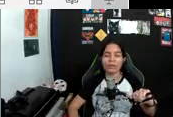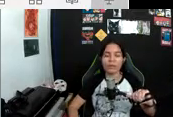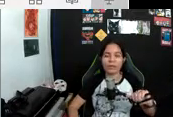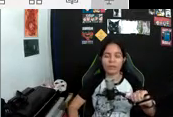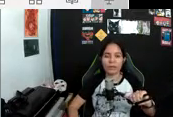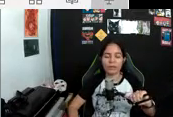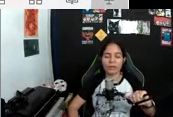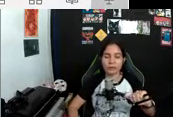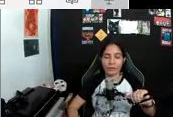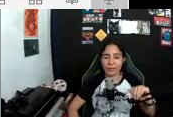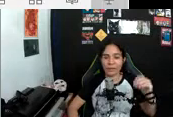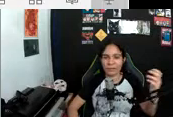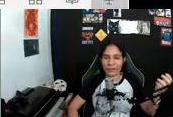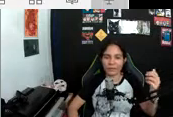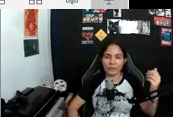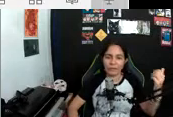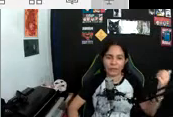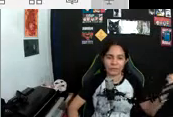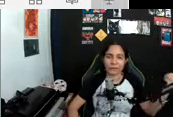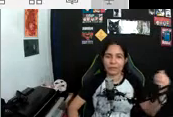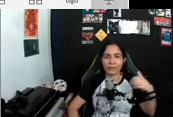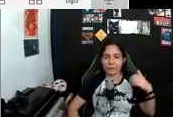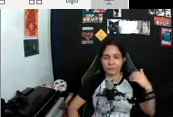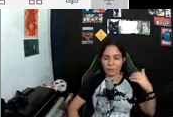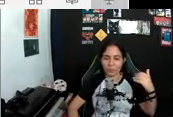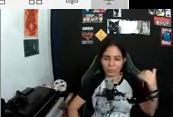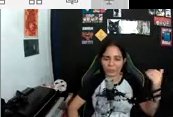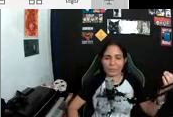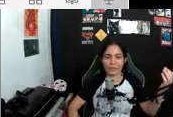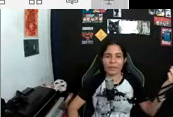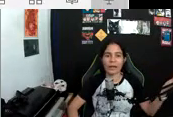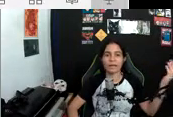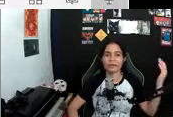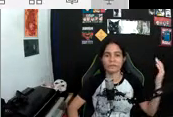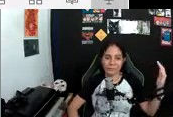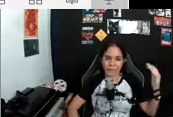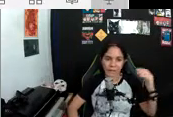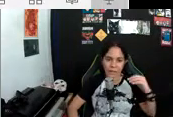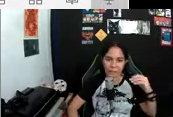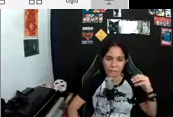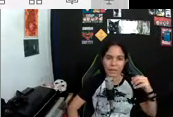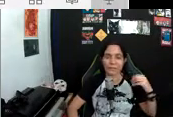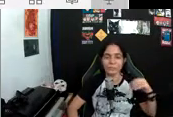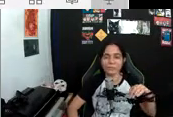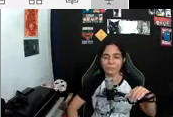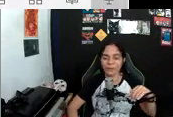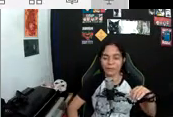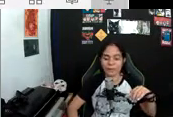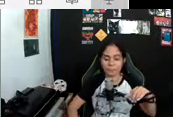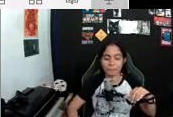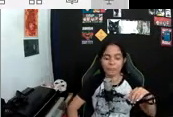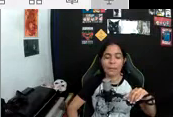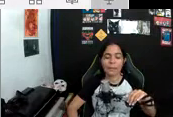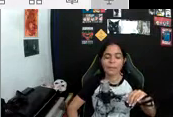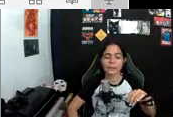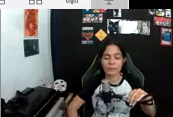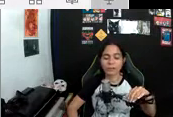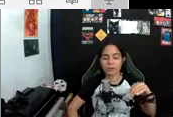nível de qualidade educacional para a população em geral ser abaixo do